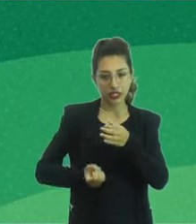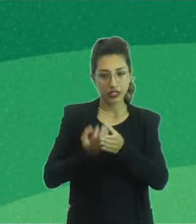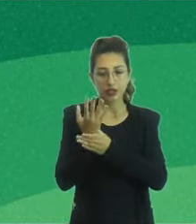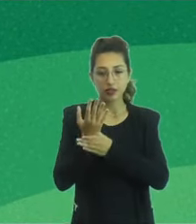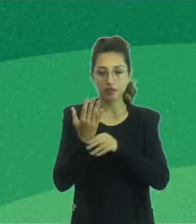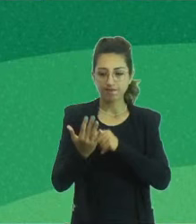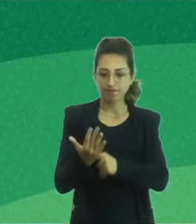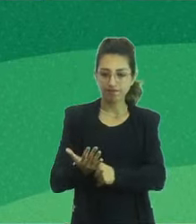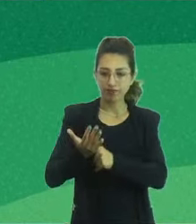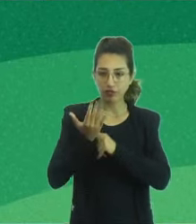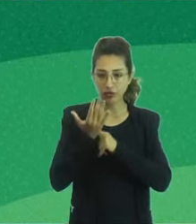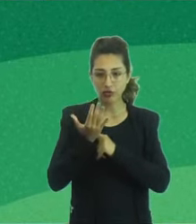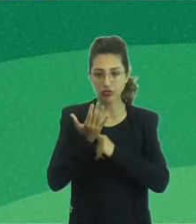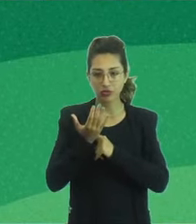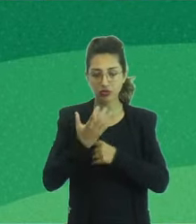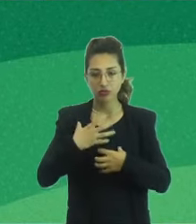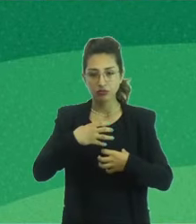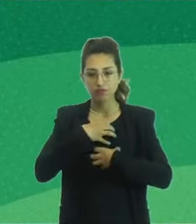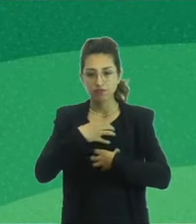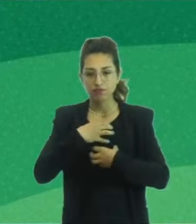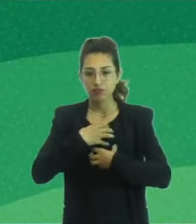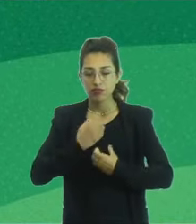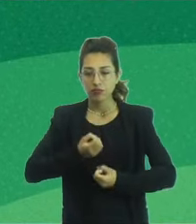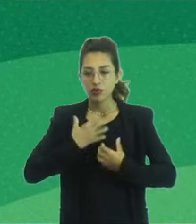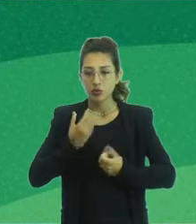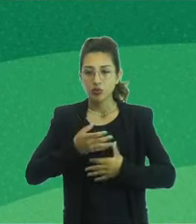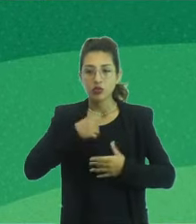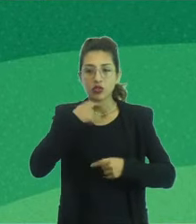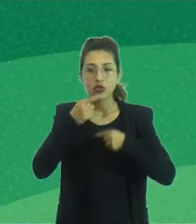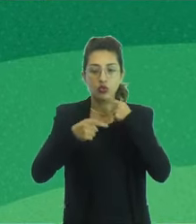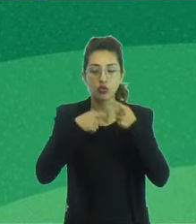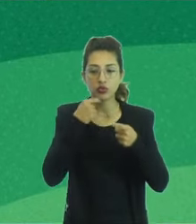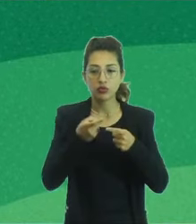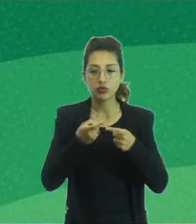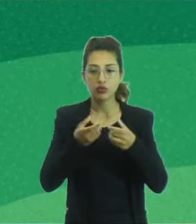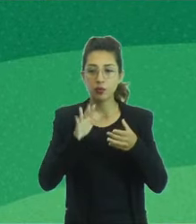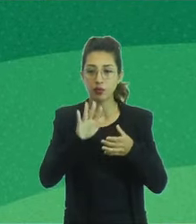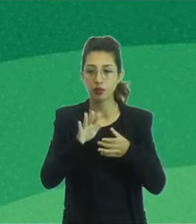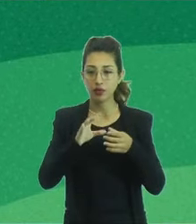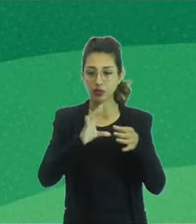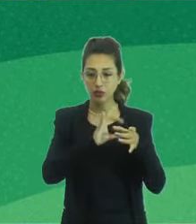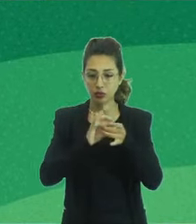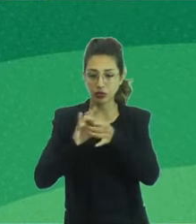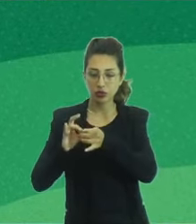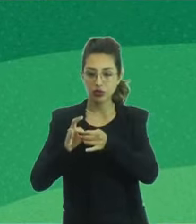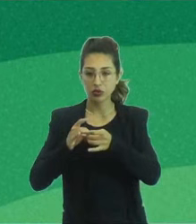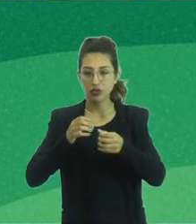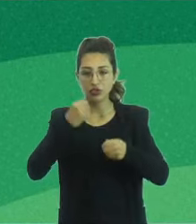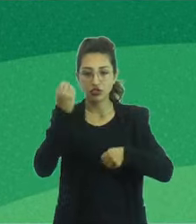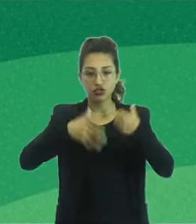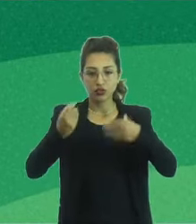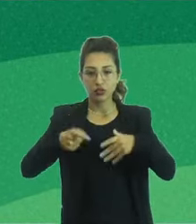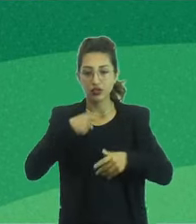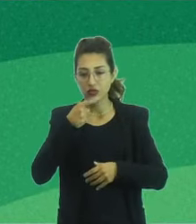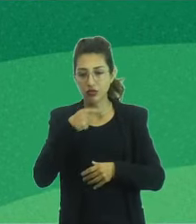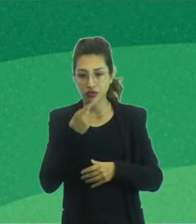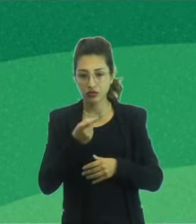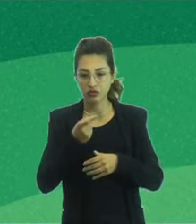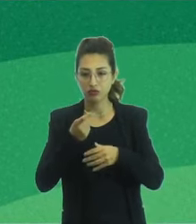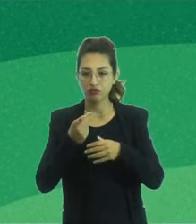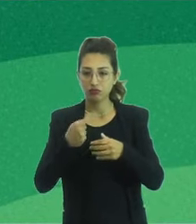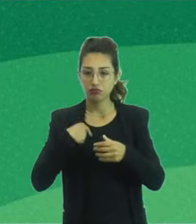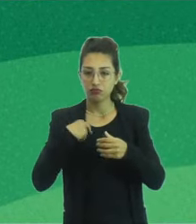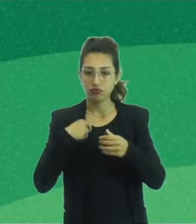dizer as coisas que eu não podia dizer porque elas não faziam sentido no contexto onde eu estava inserido E aí eu me juntei com a galera